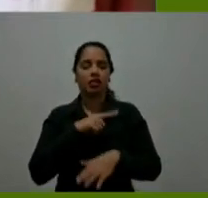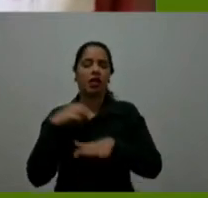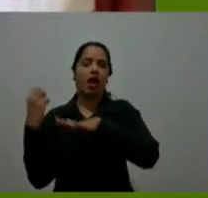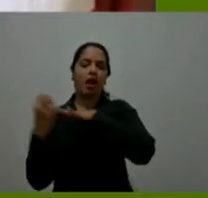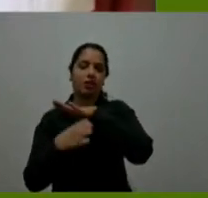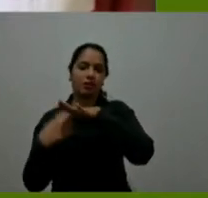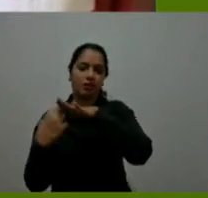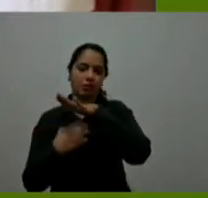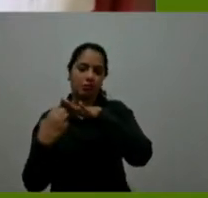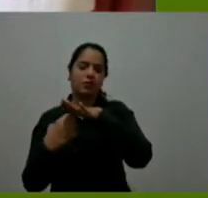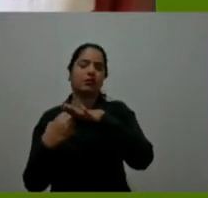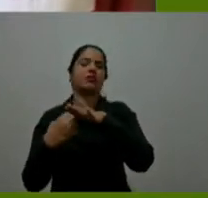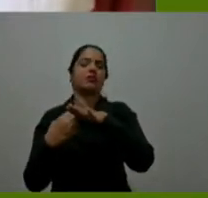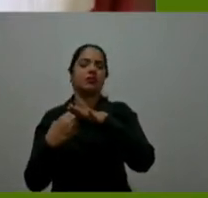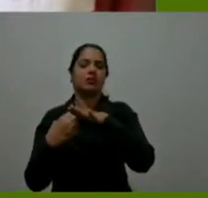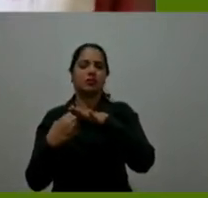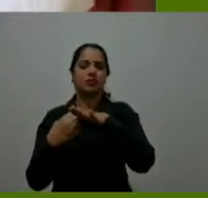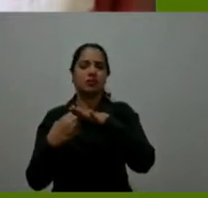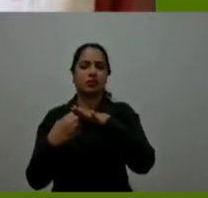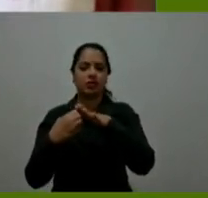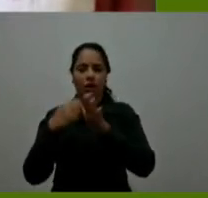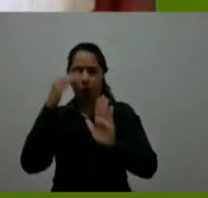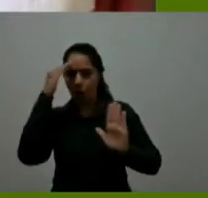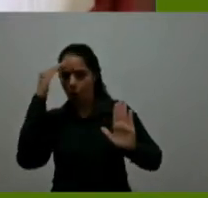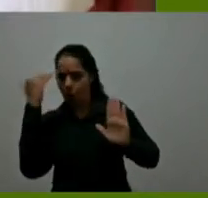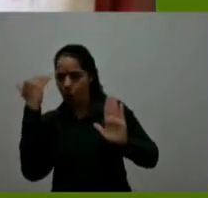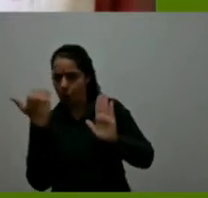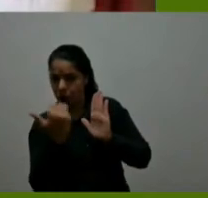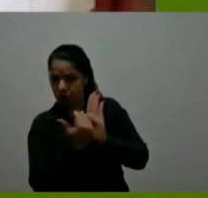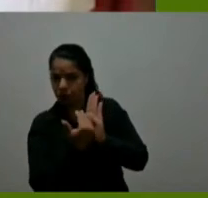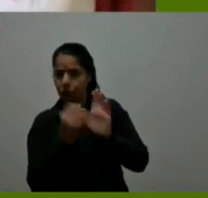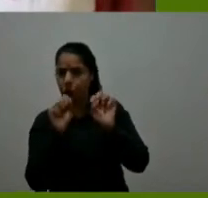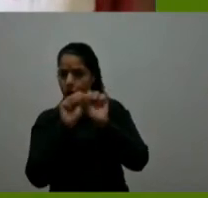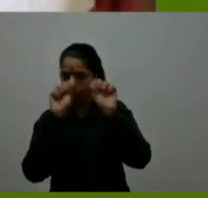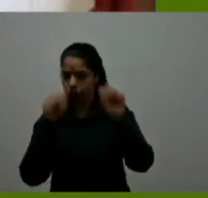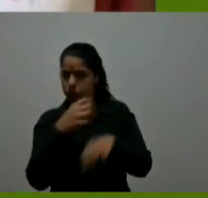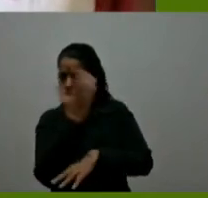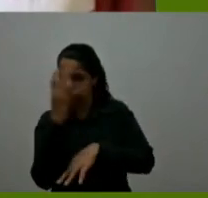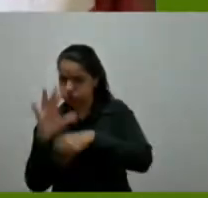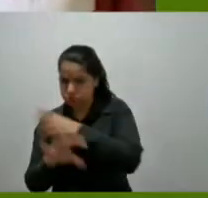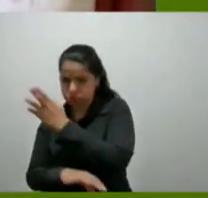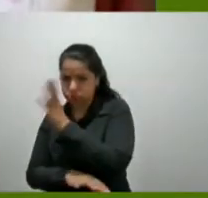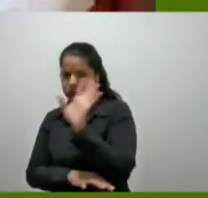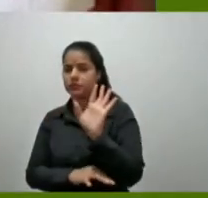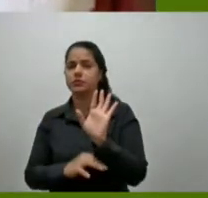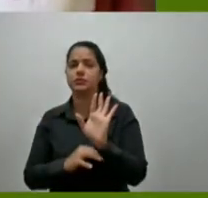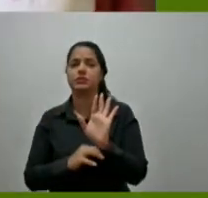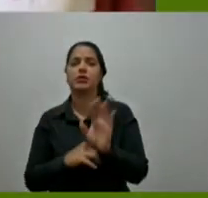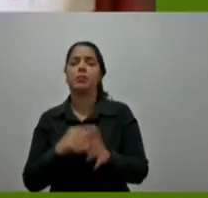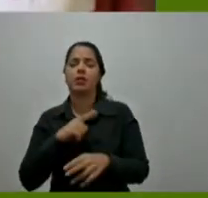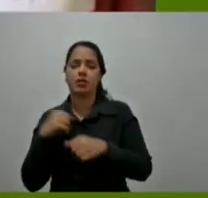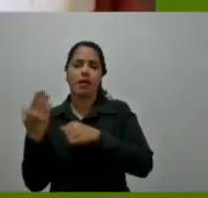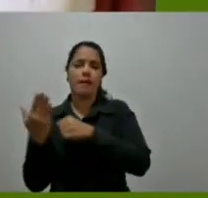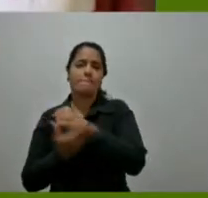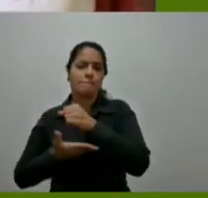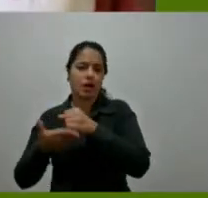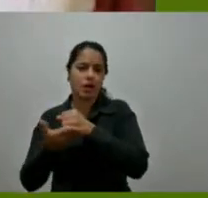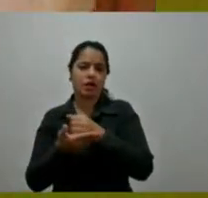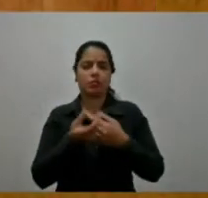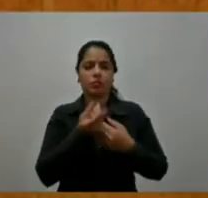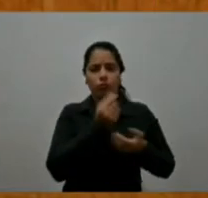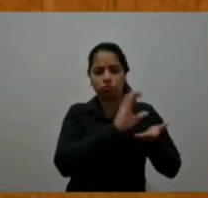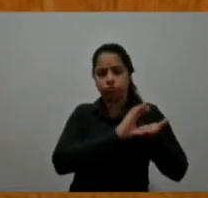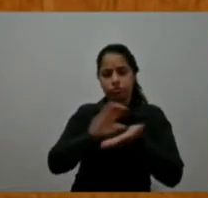sistema ecológico, aí nós criaríamos uma base colossal de captação de recurso internacional.